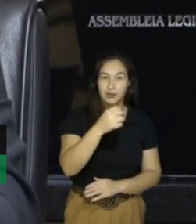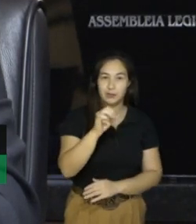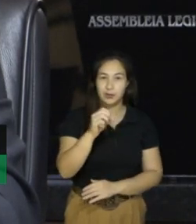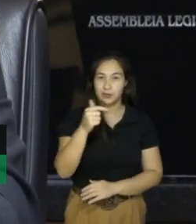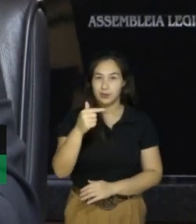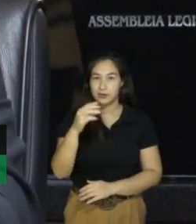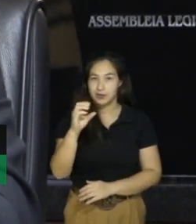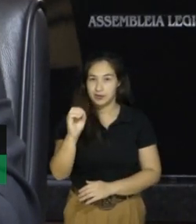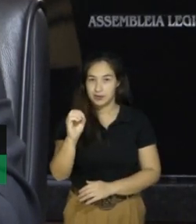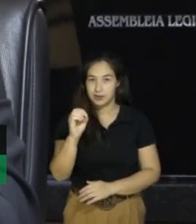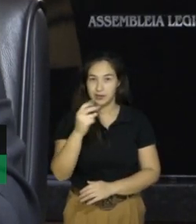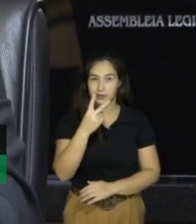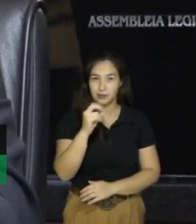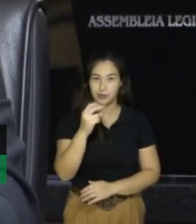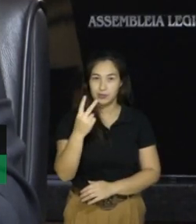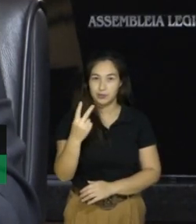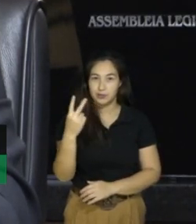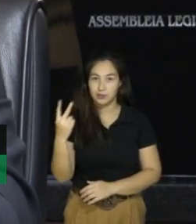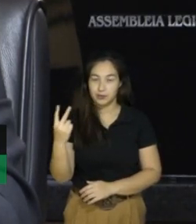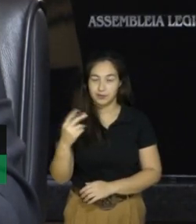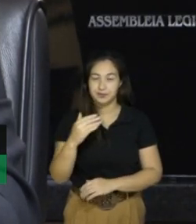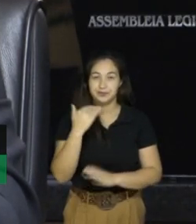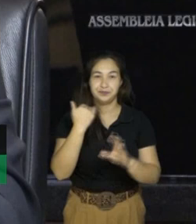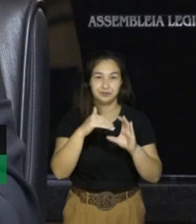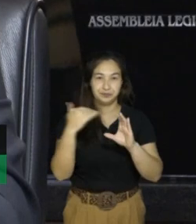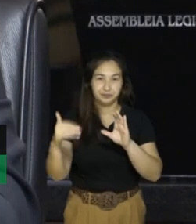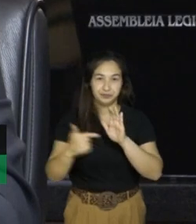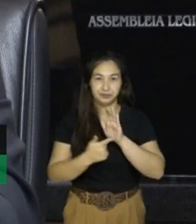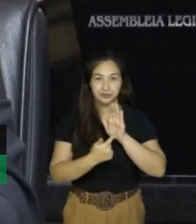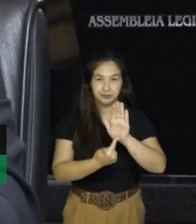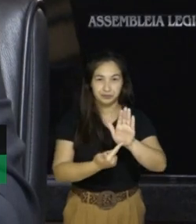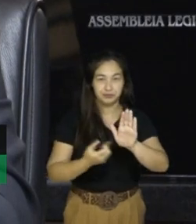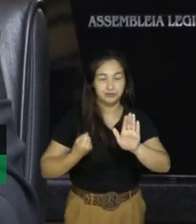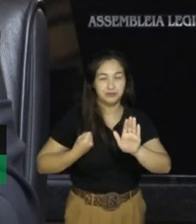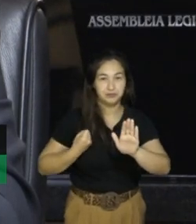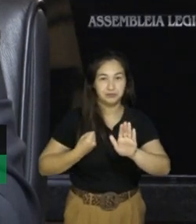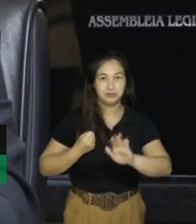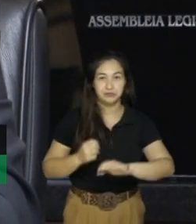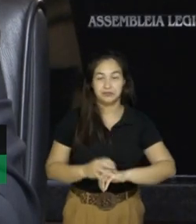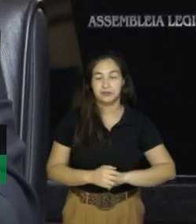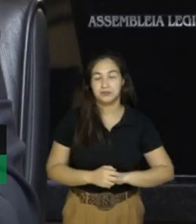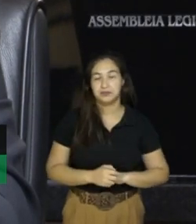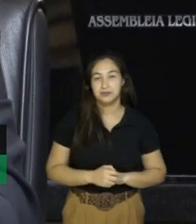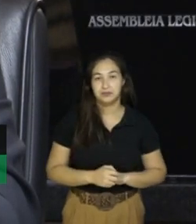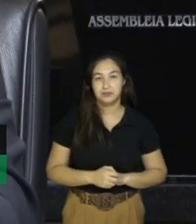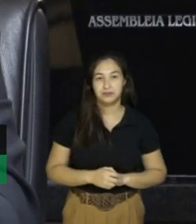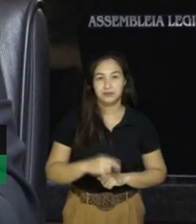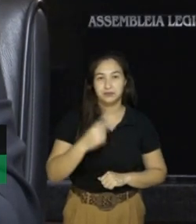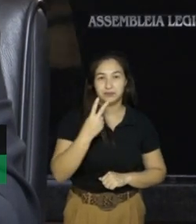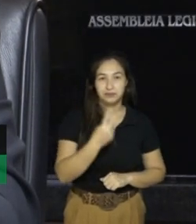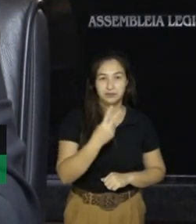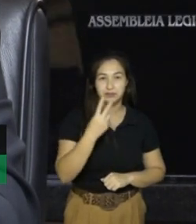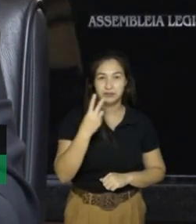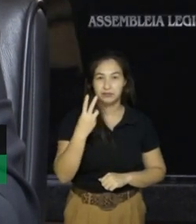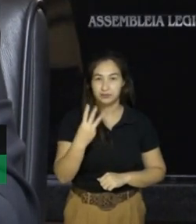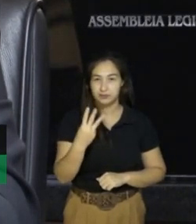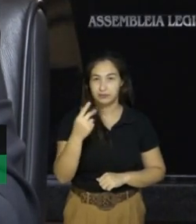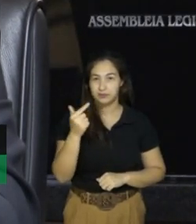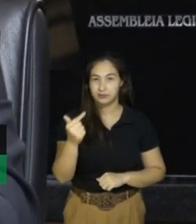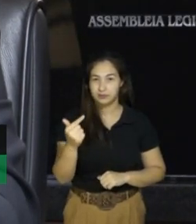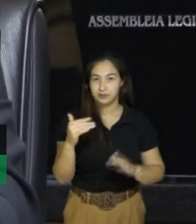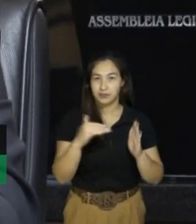e comunicou que encaminhar encaminhar aos destinatários as indicações números 237 a